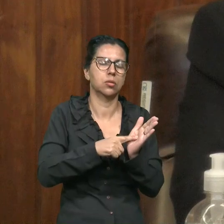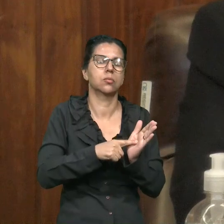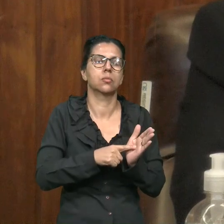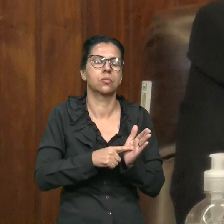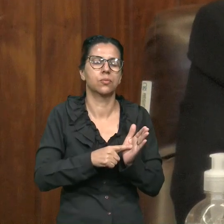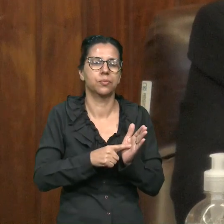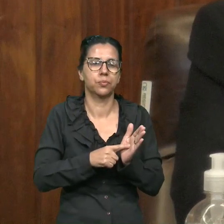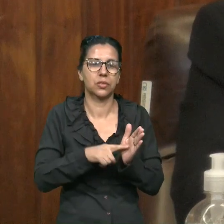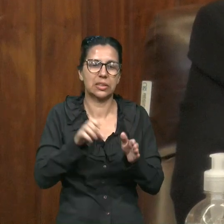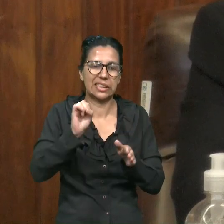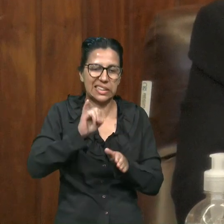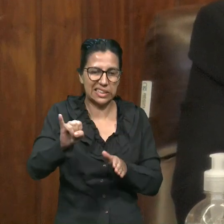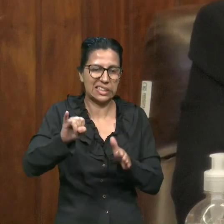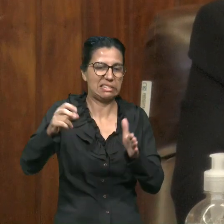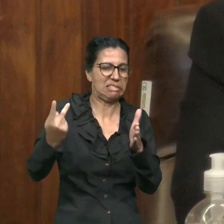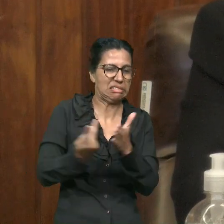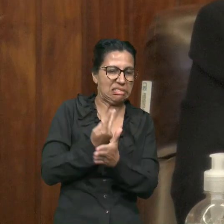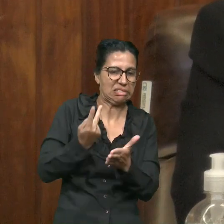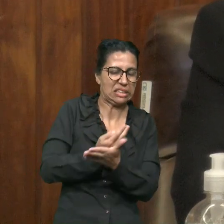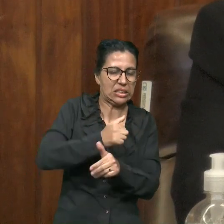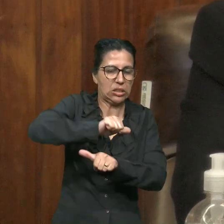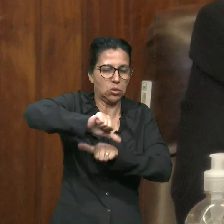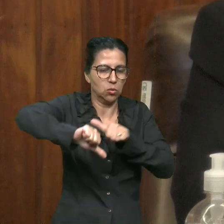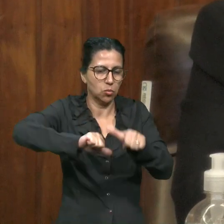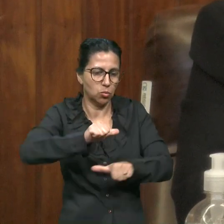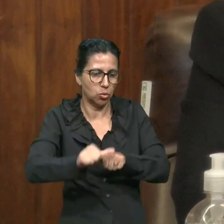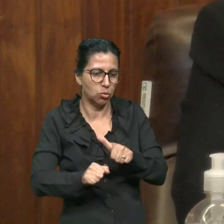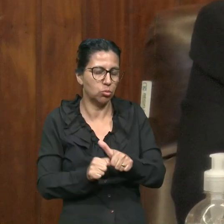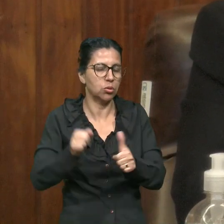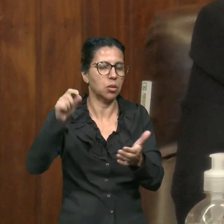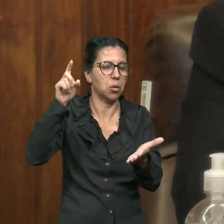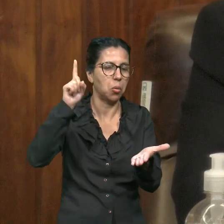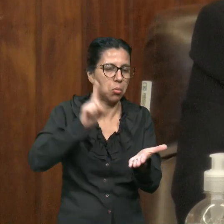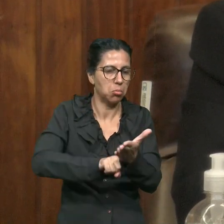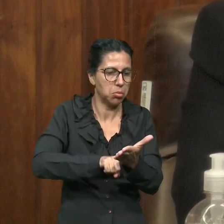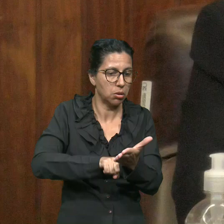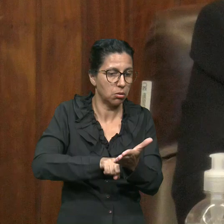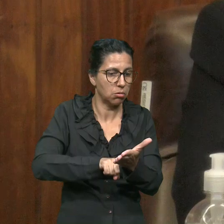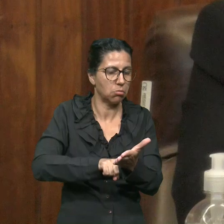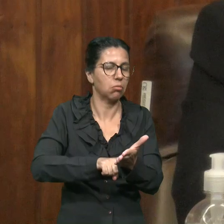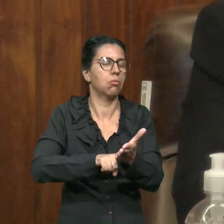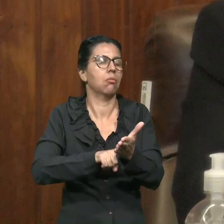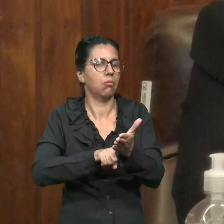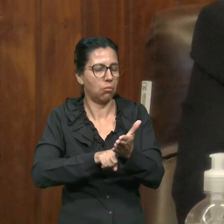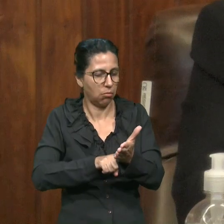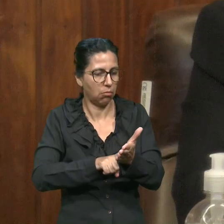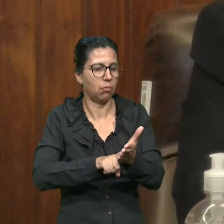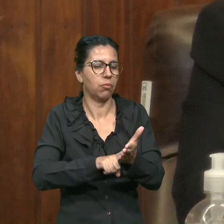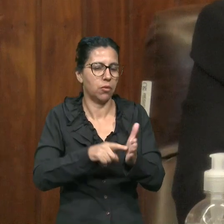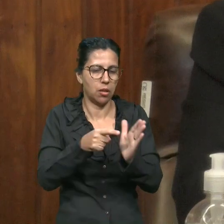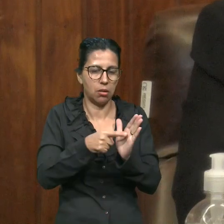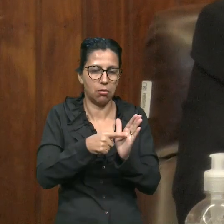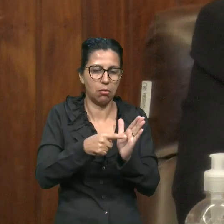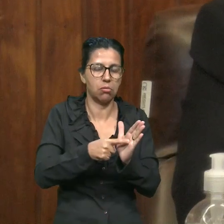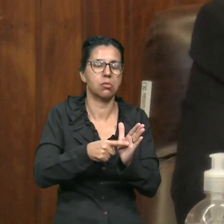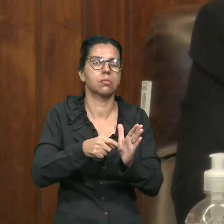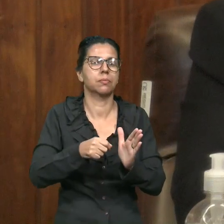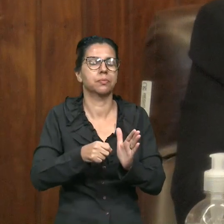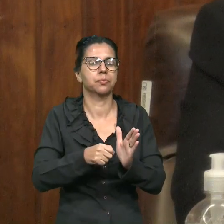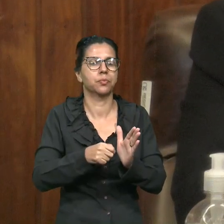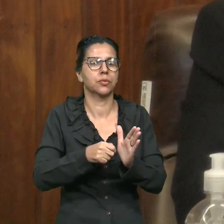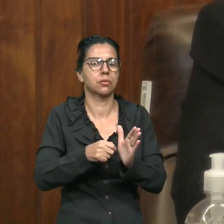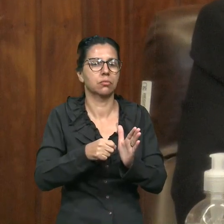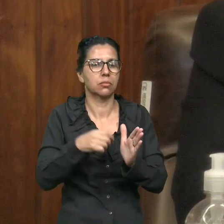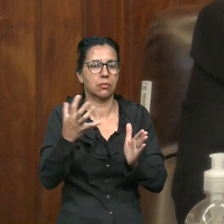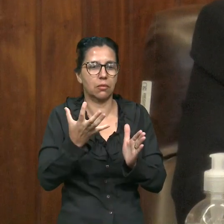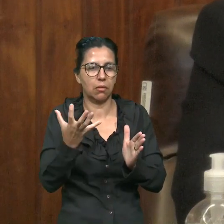ou fraudar mediante ajuste, combinação ou qualquer outro expediente o caráter competitivo do processo licitatório com o intuito